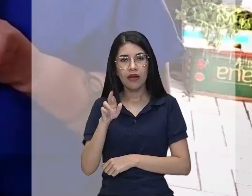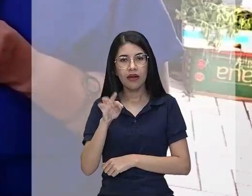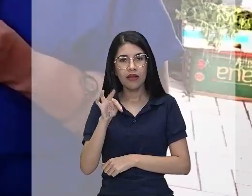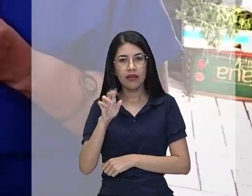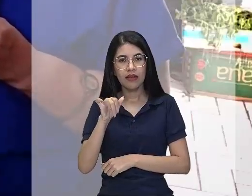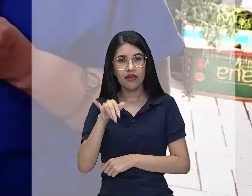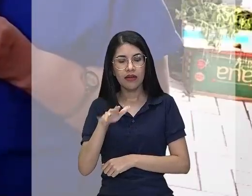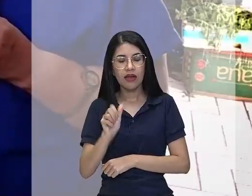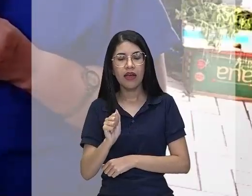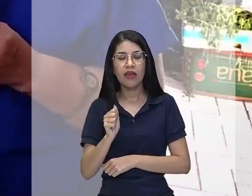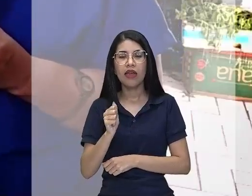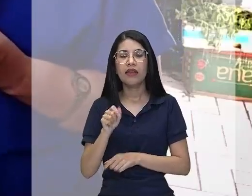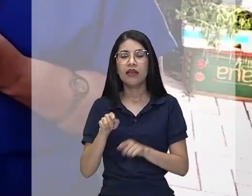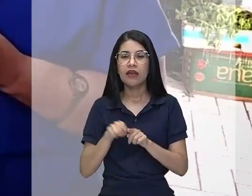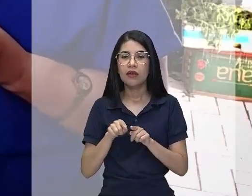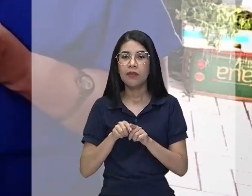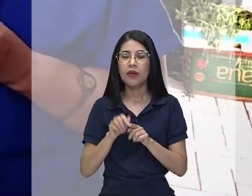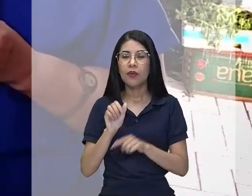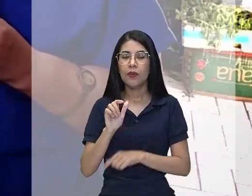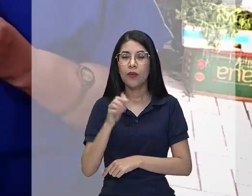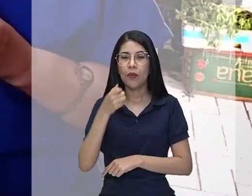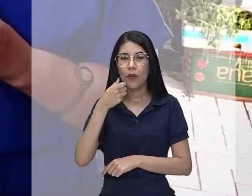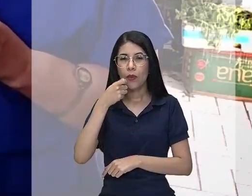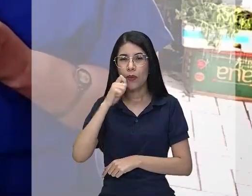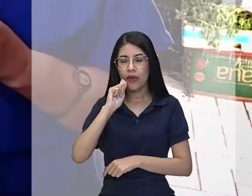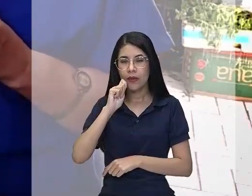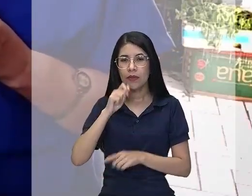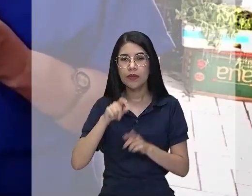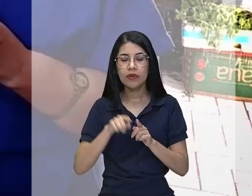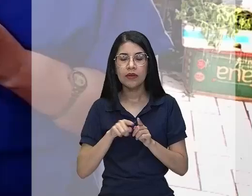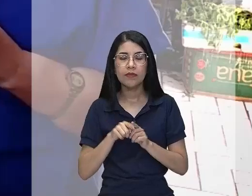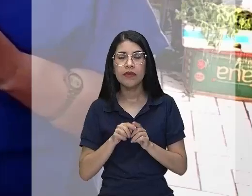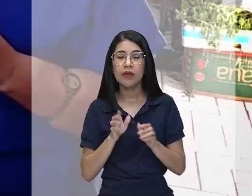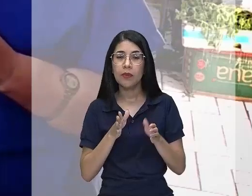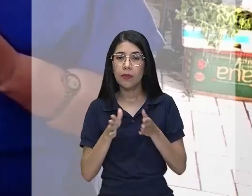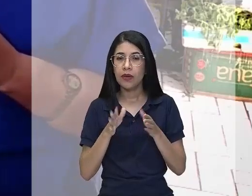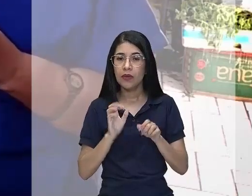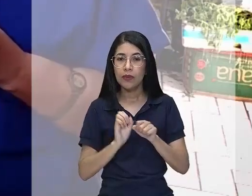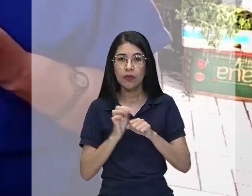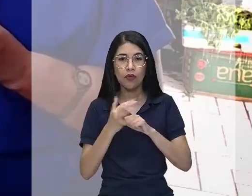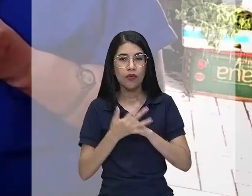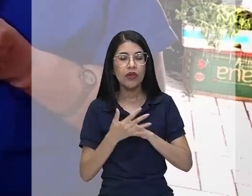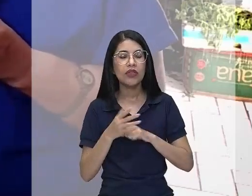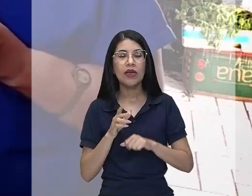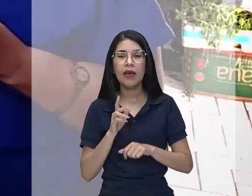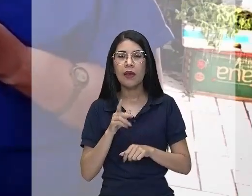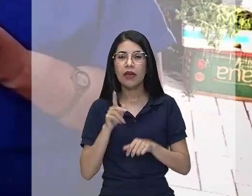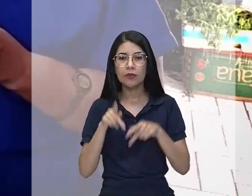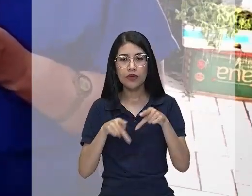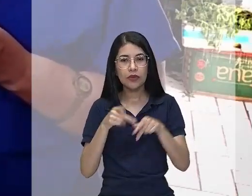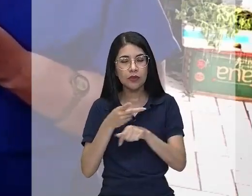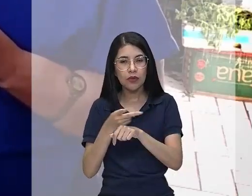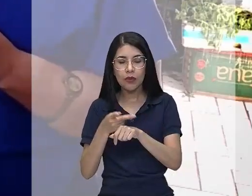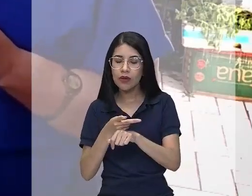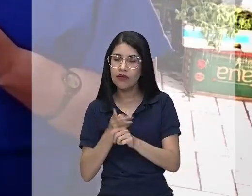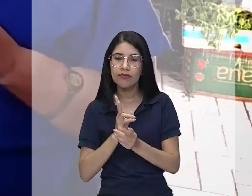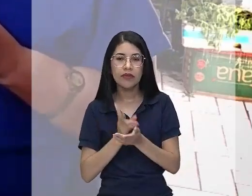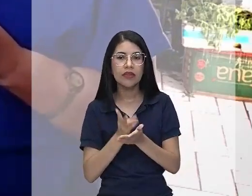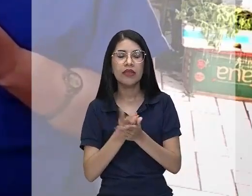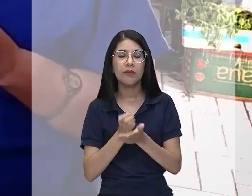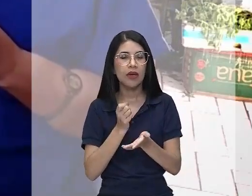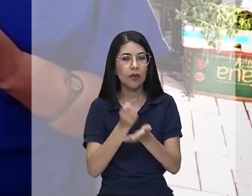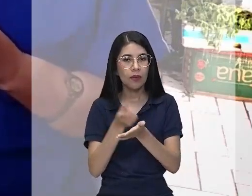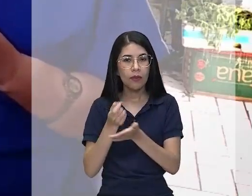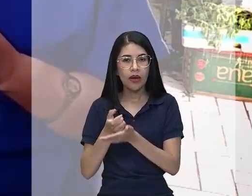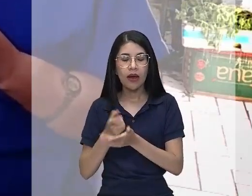né? E o açafrão. Então, na época do Covid, isso daqui foi muito procurado, ainda é procurado. Mas a